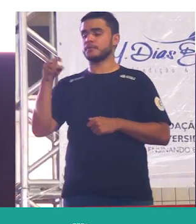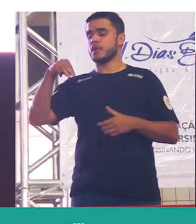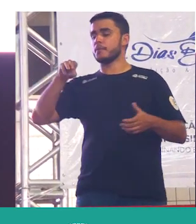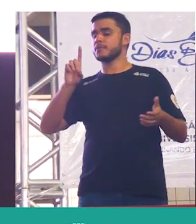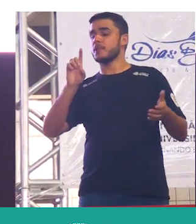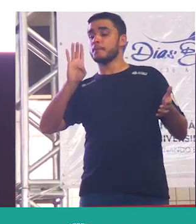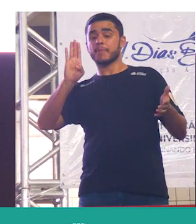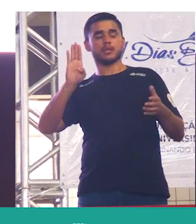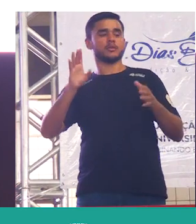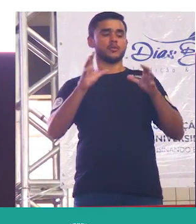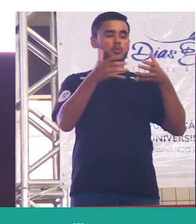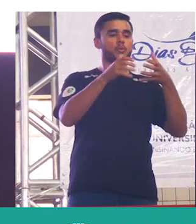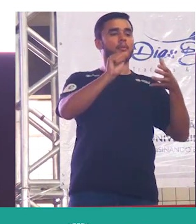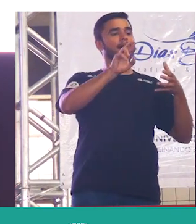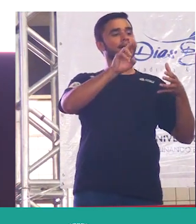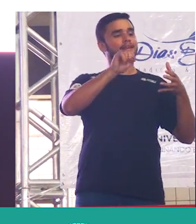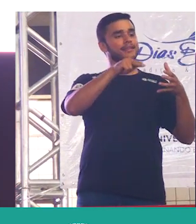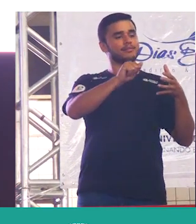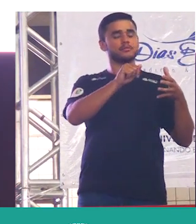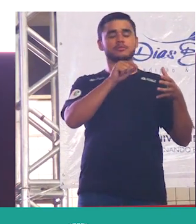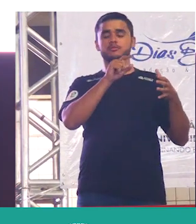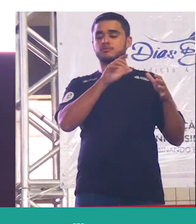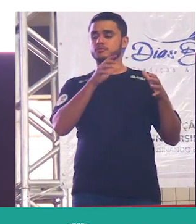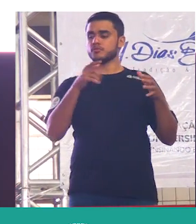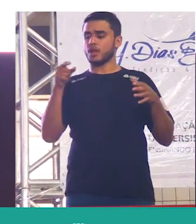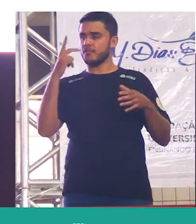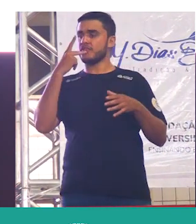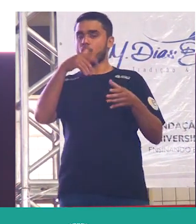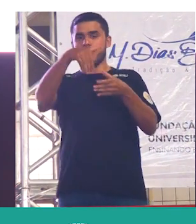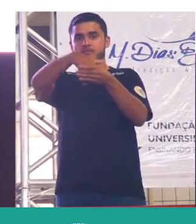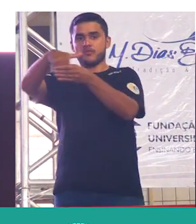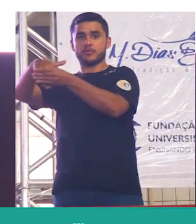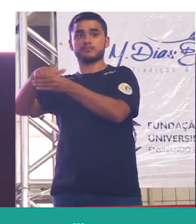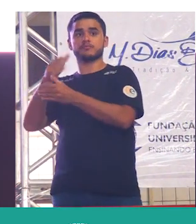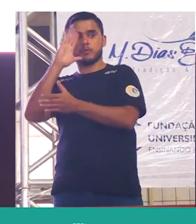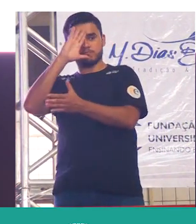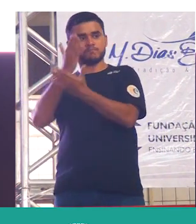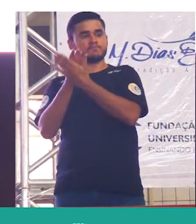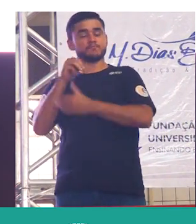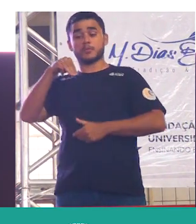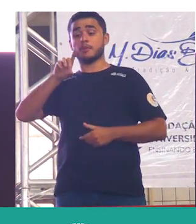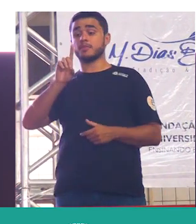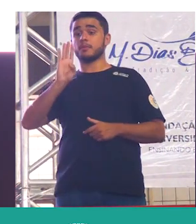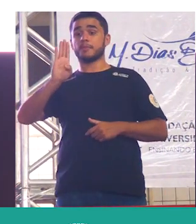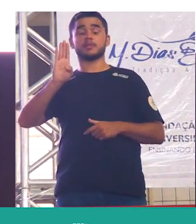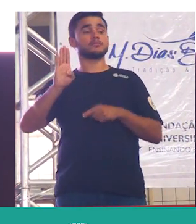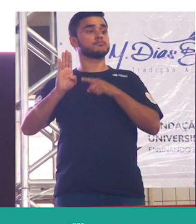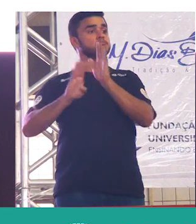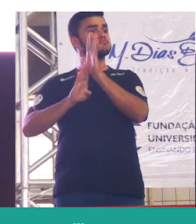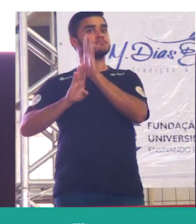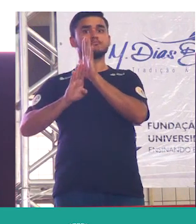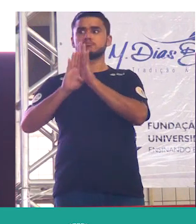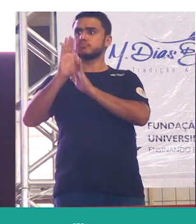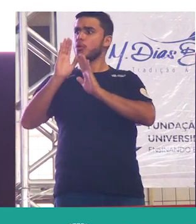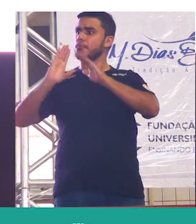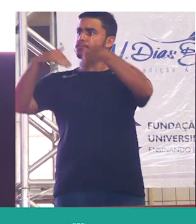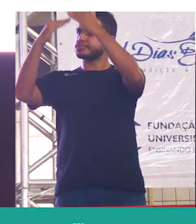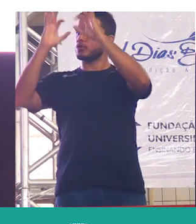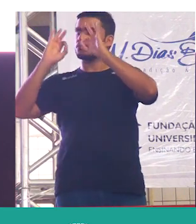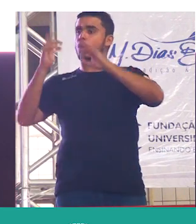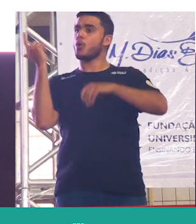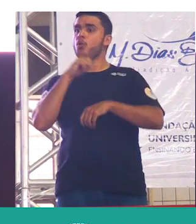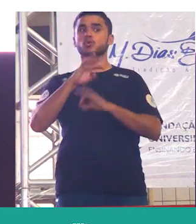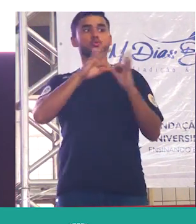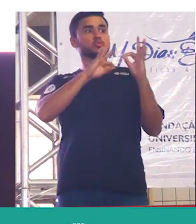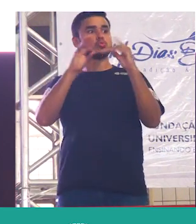MDB crescesse nas urnas. Foi uma coisa em vão, porque o MDB, pessoal, estava crescendo demais naquela